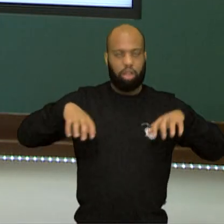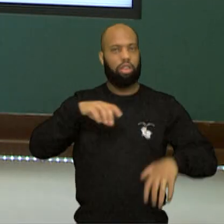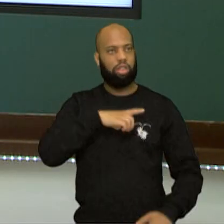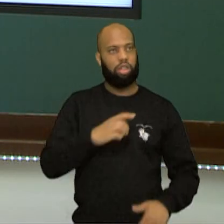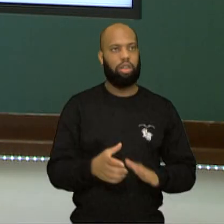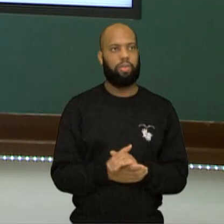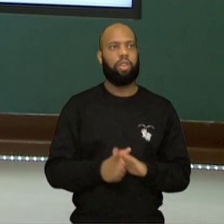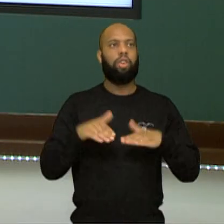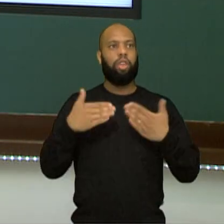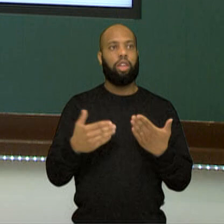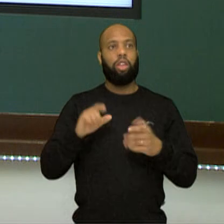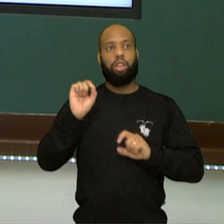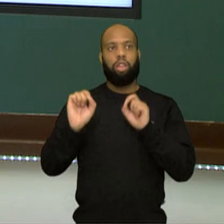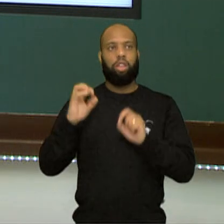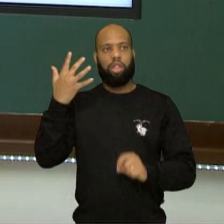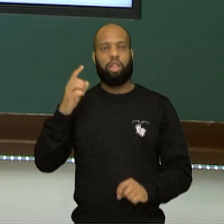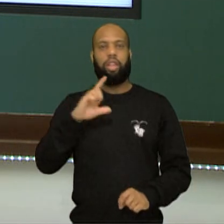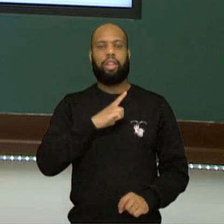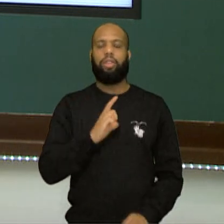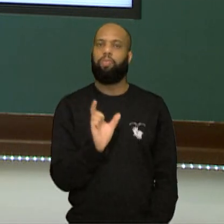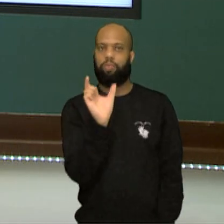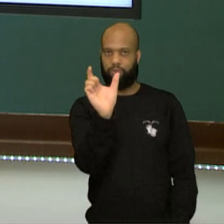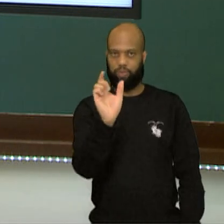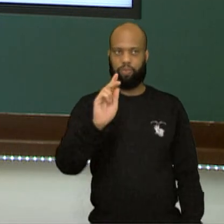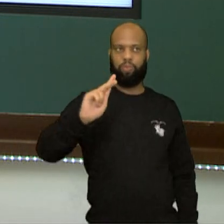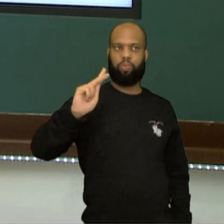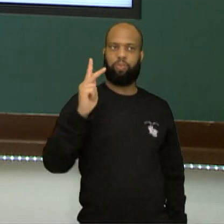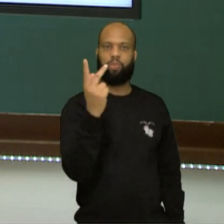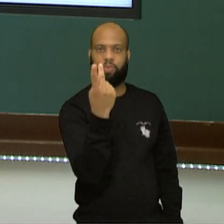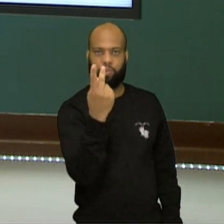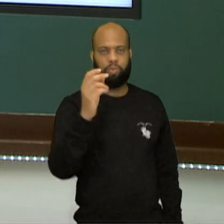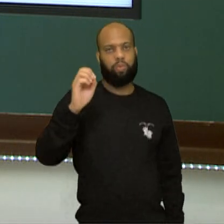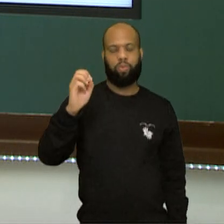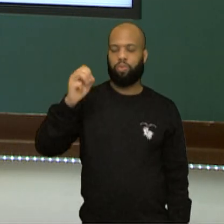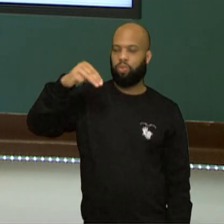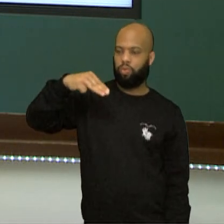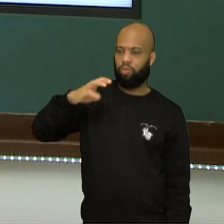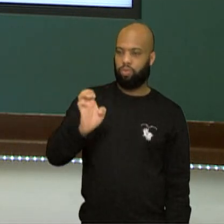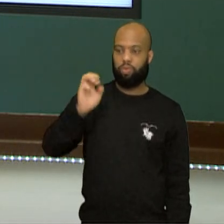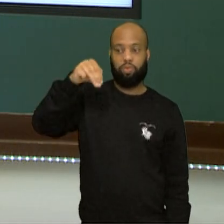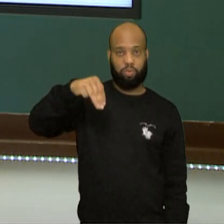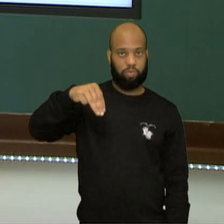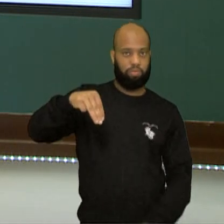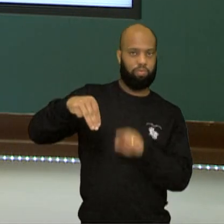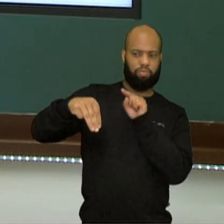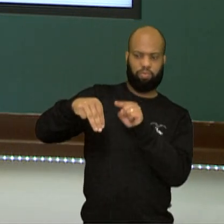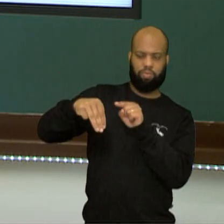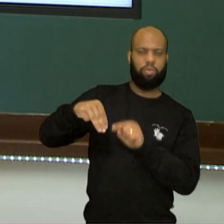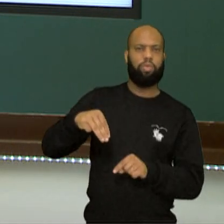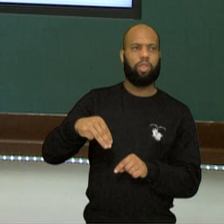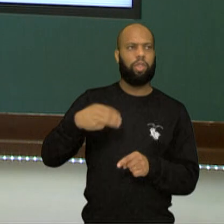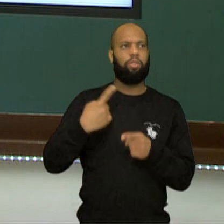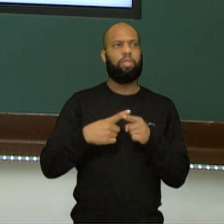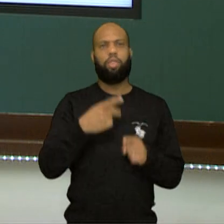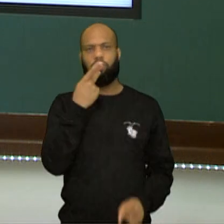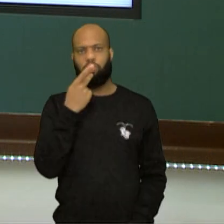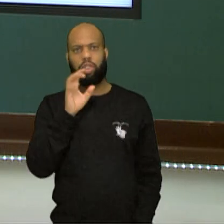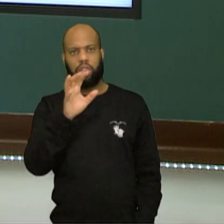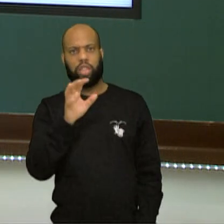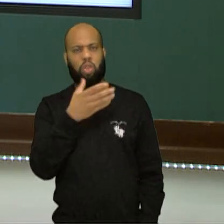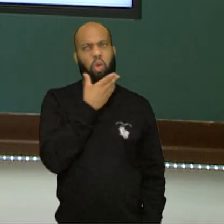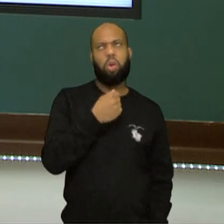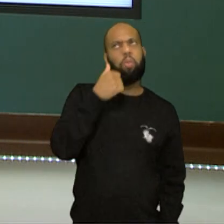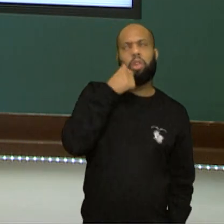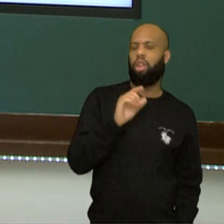O fato que o termo homem, veja só, também é outra coisa, homem, por que tu fala de homem, né? Não tem homem, é mulher?